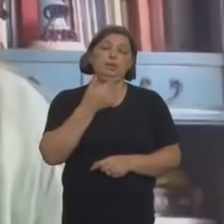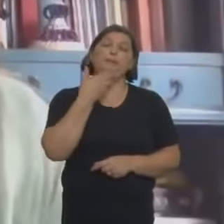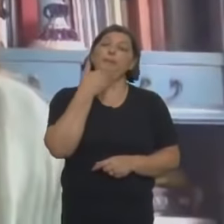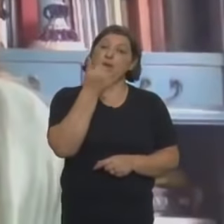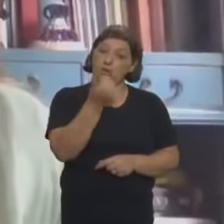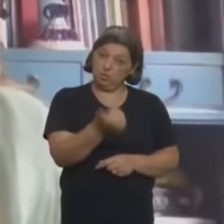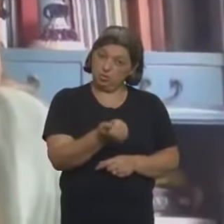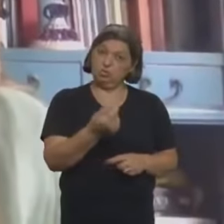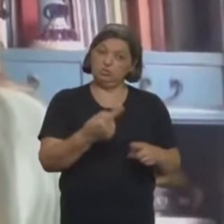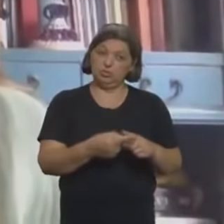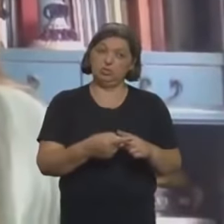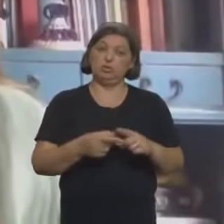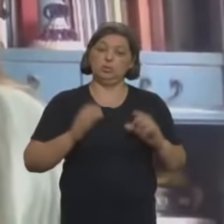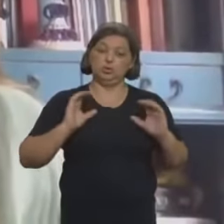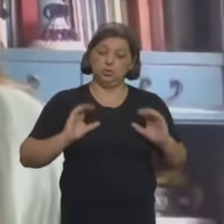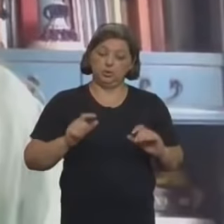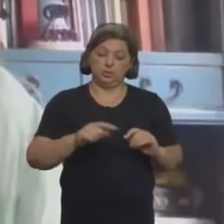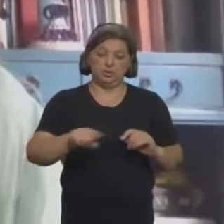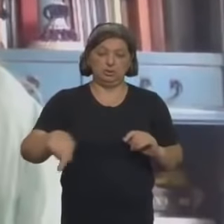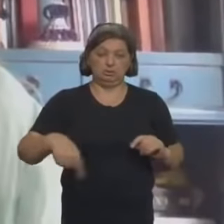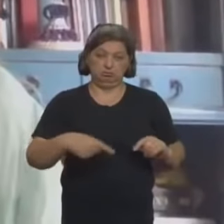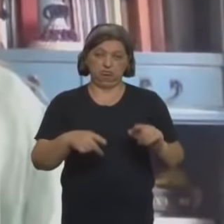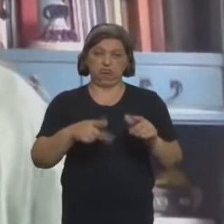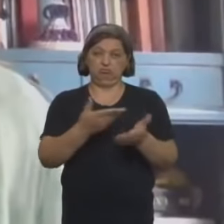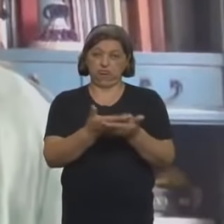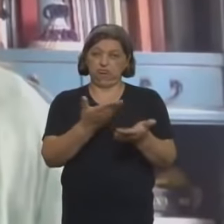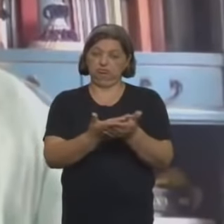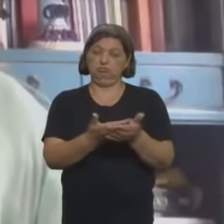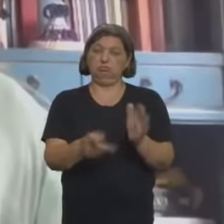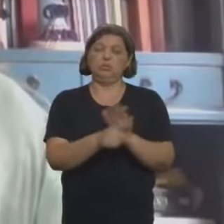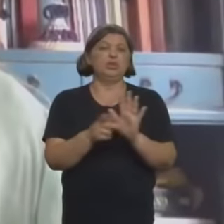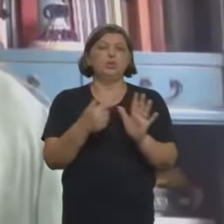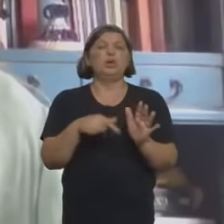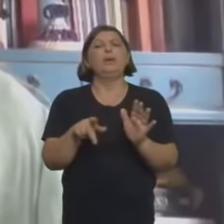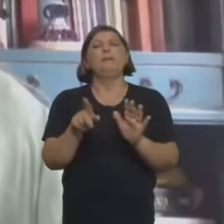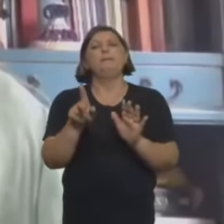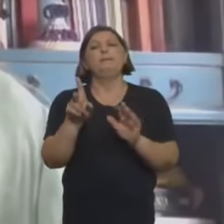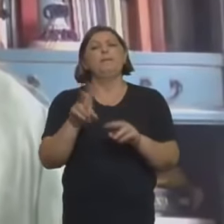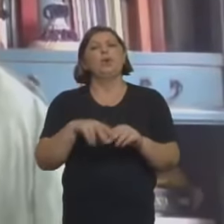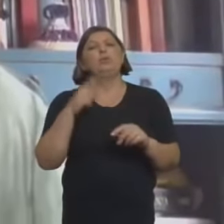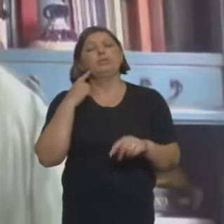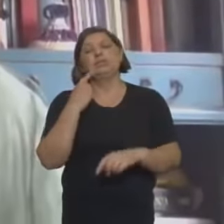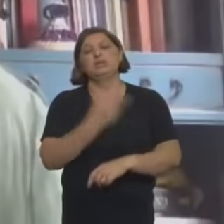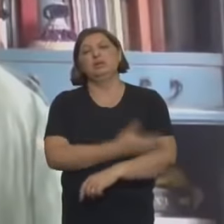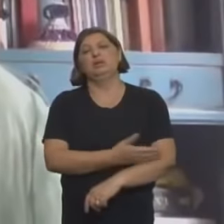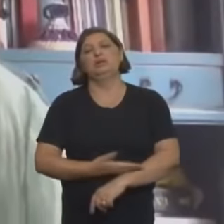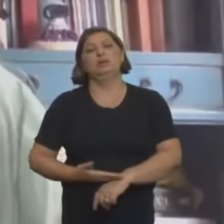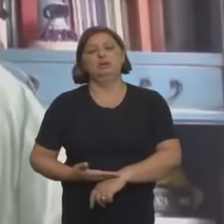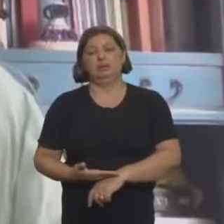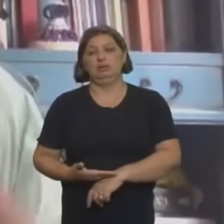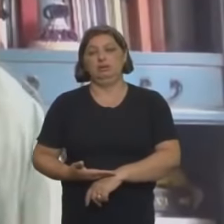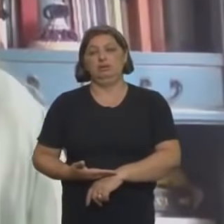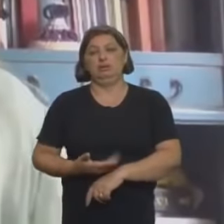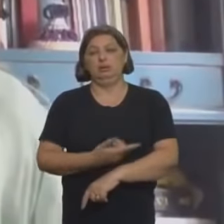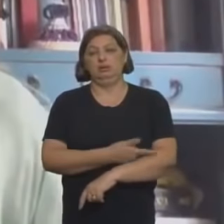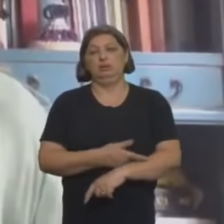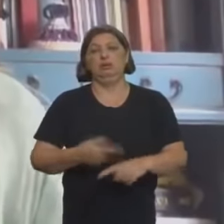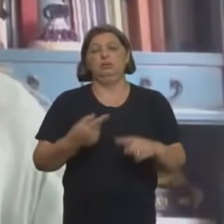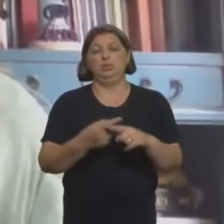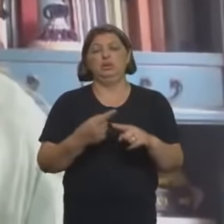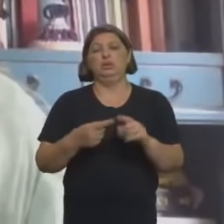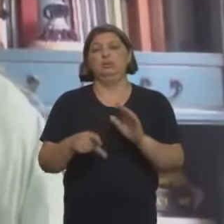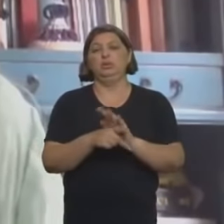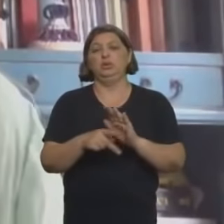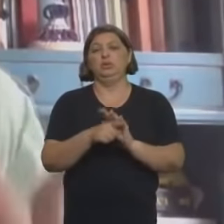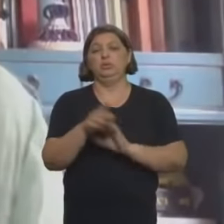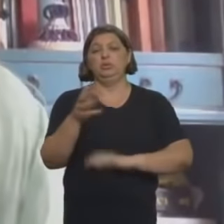o comportamento de sala de aula, e isso não é questão de disciplina, é questão de... que o viés da aprendizagem socioemocional,